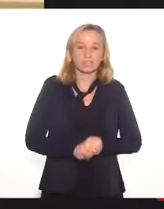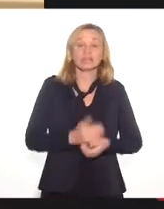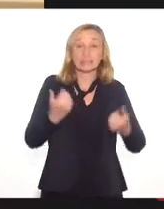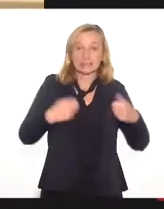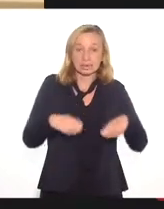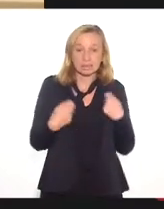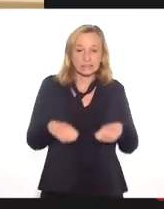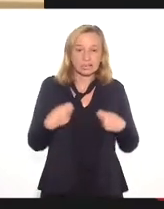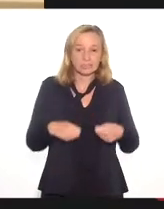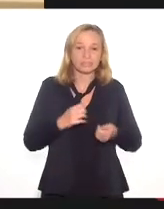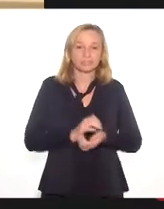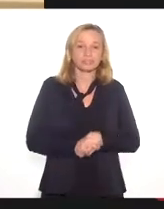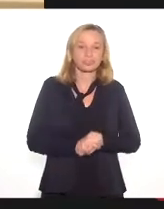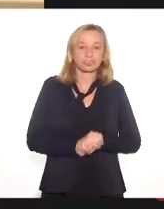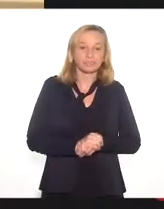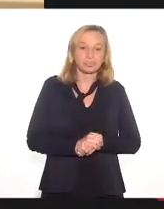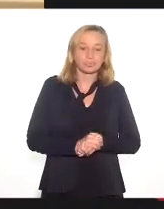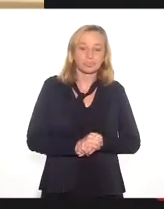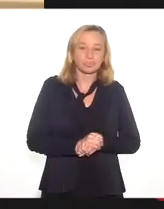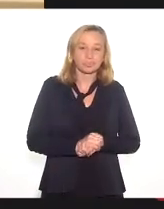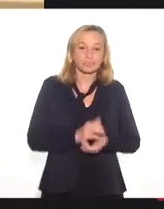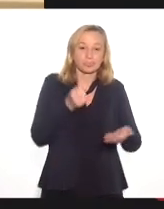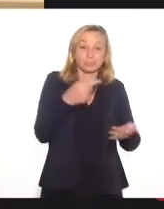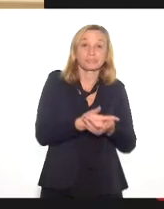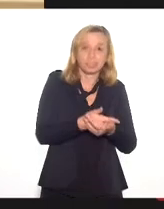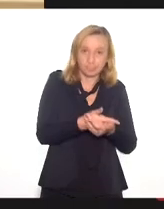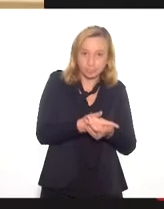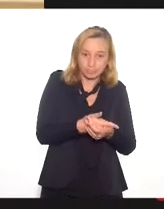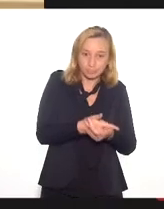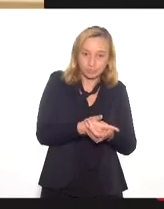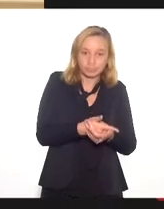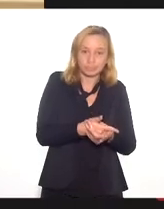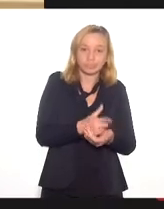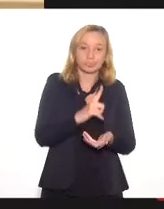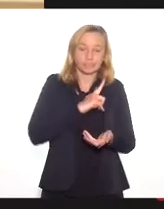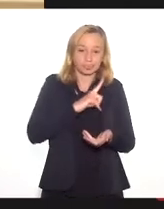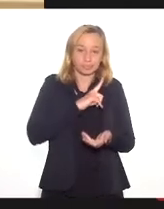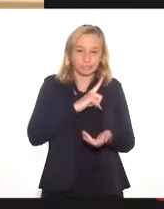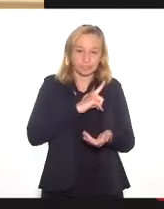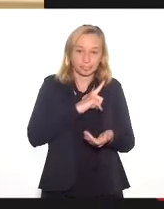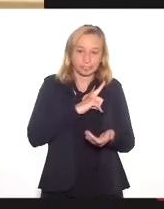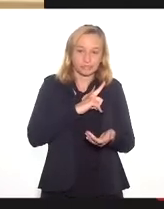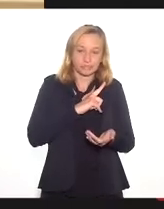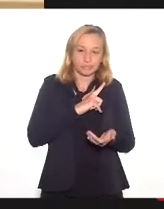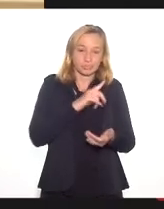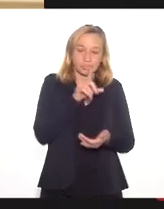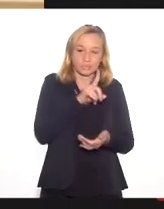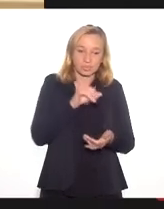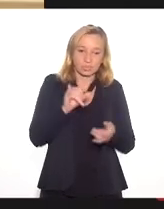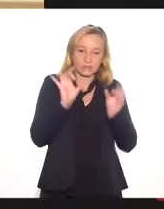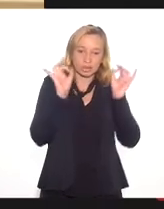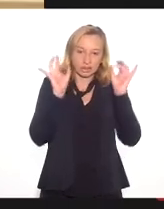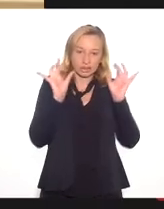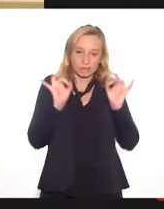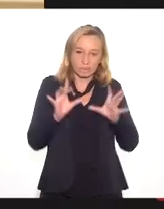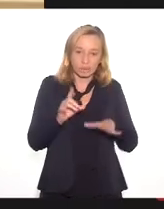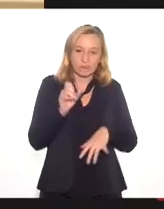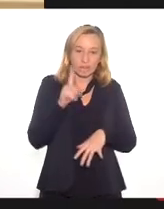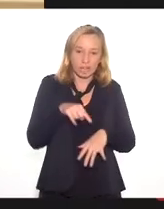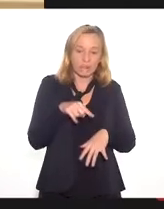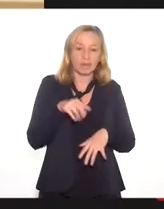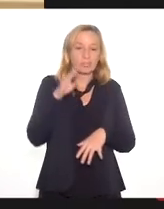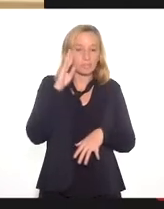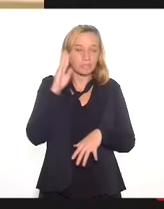necessidade do pagamento, ter um calendário mais específico é